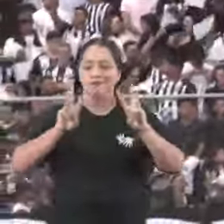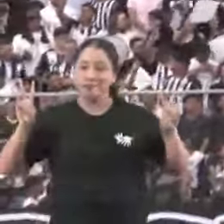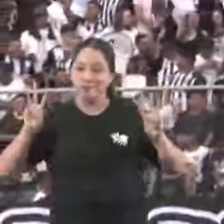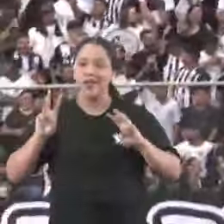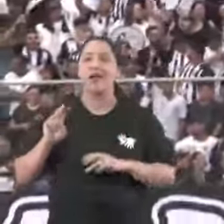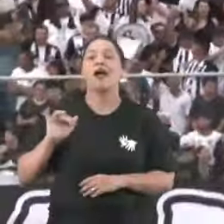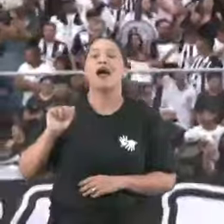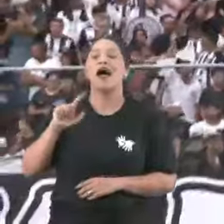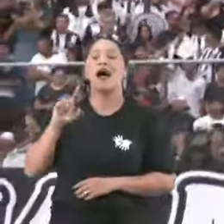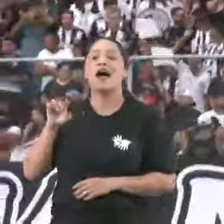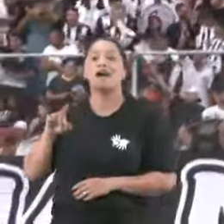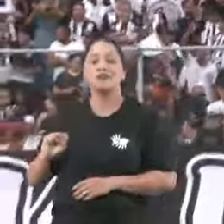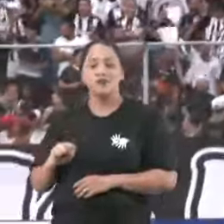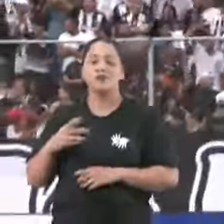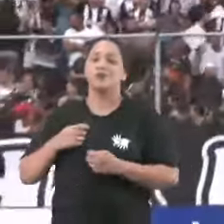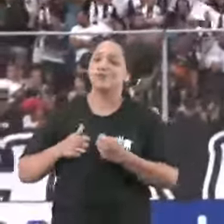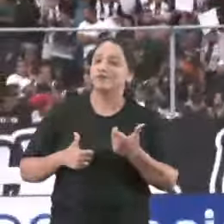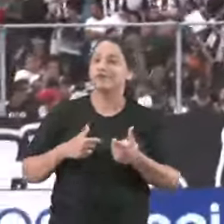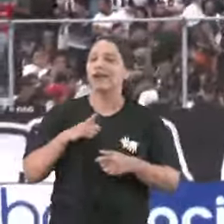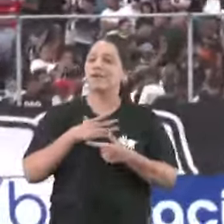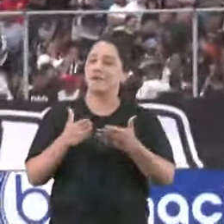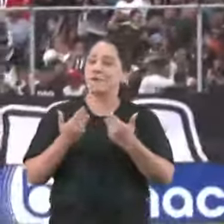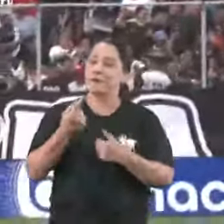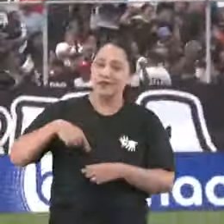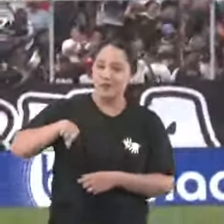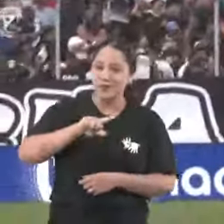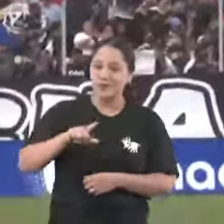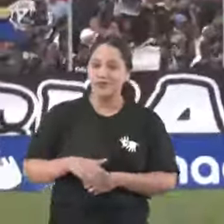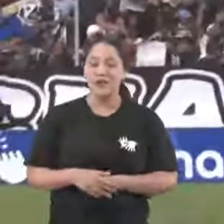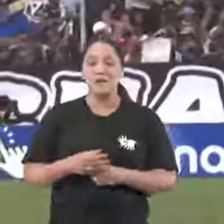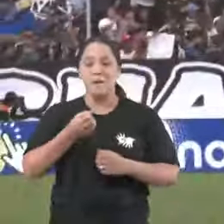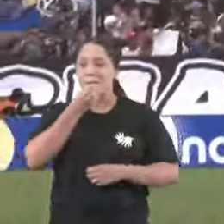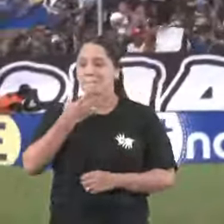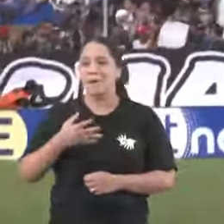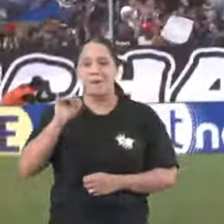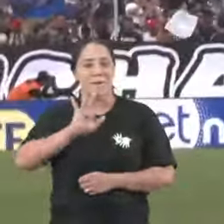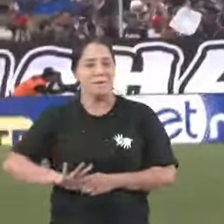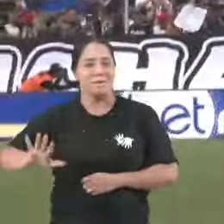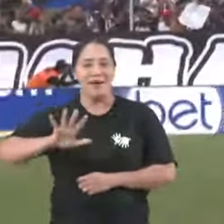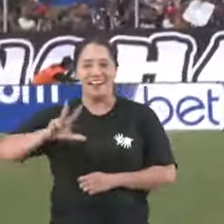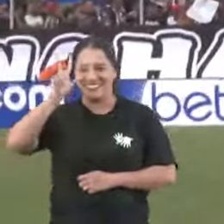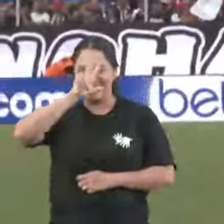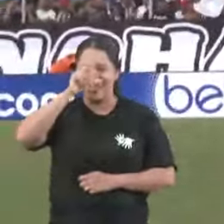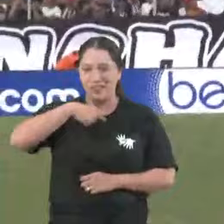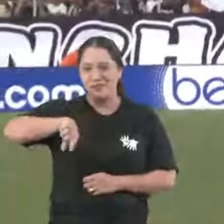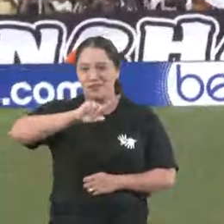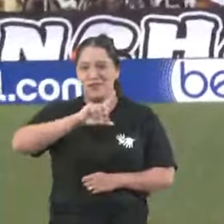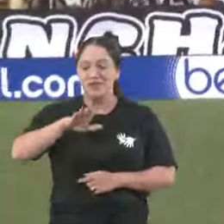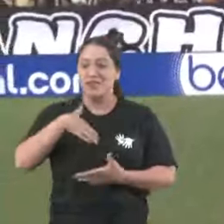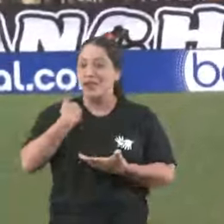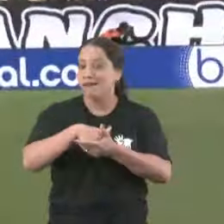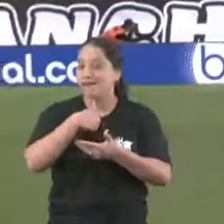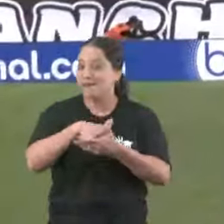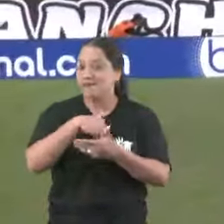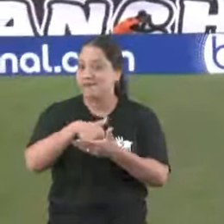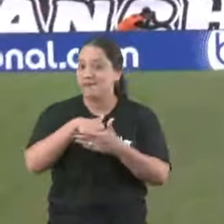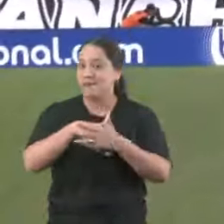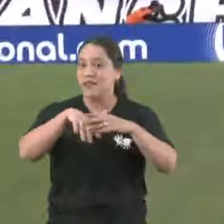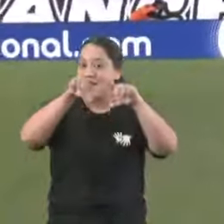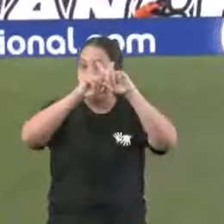azobenefícios.com.br e peça já o seu. E com essa bela imagem, lembro para você que a bola que rola no